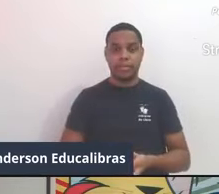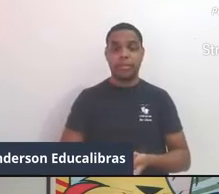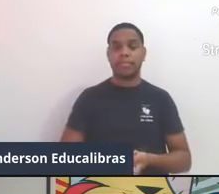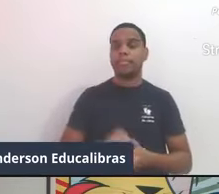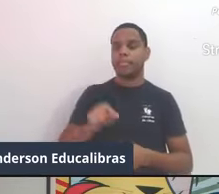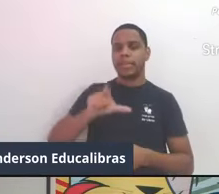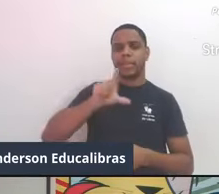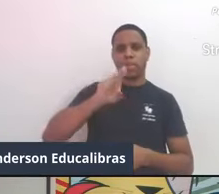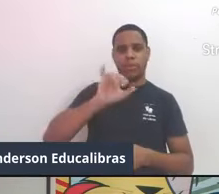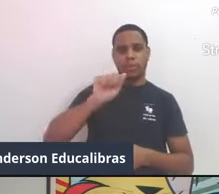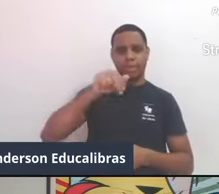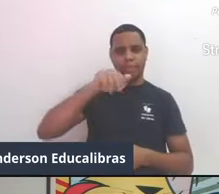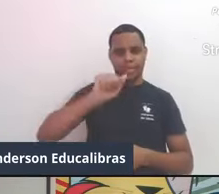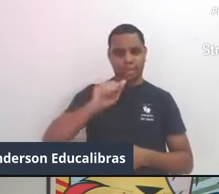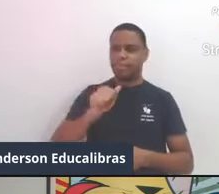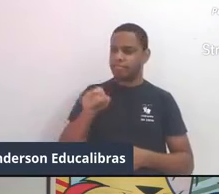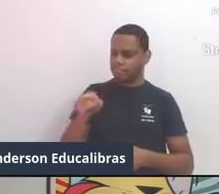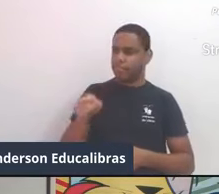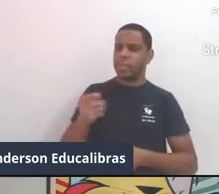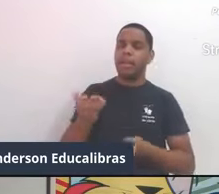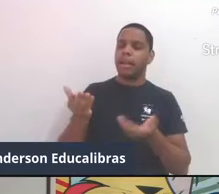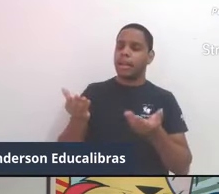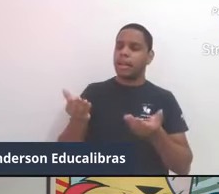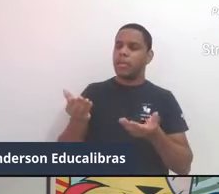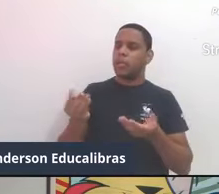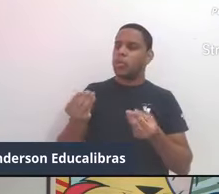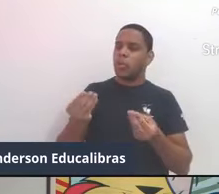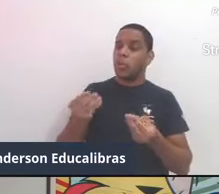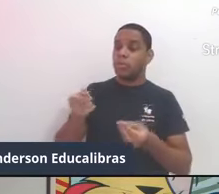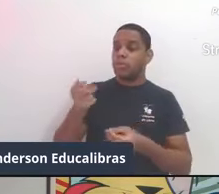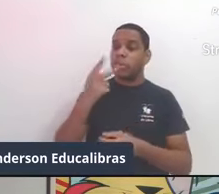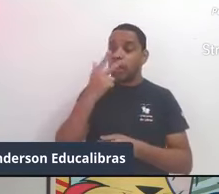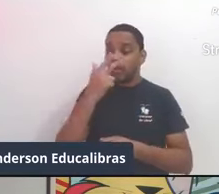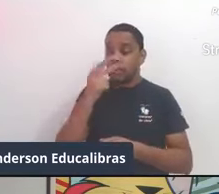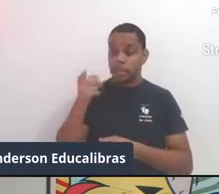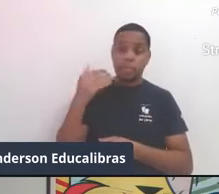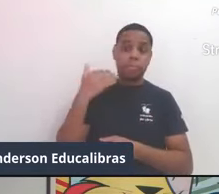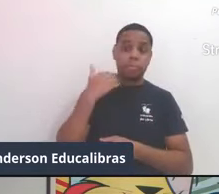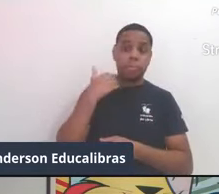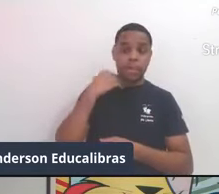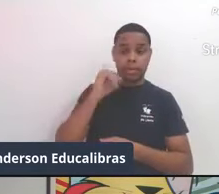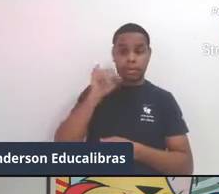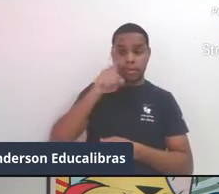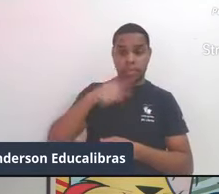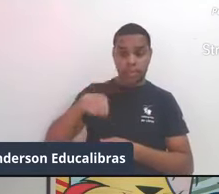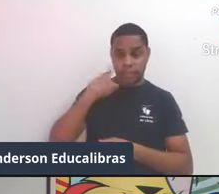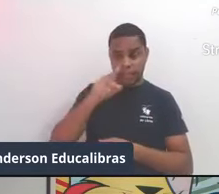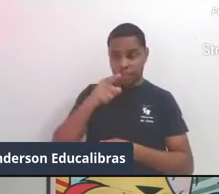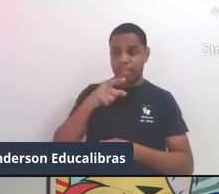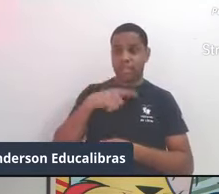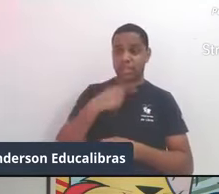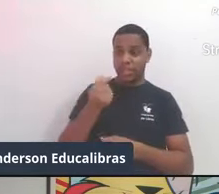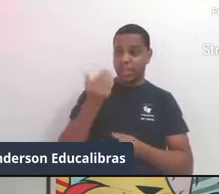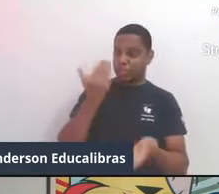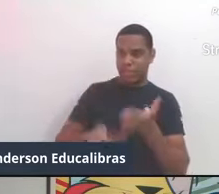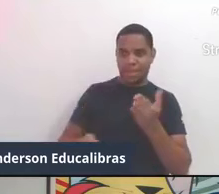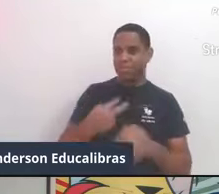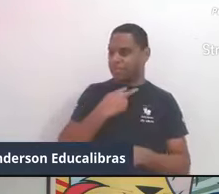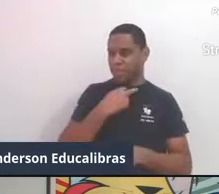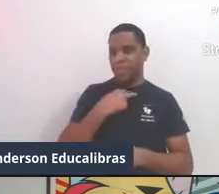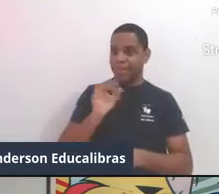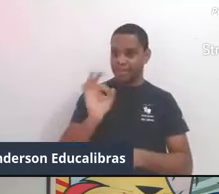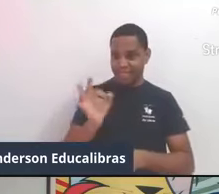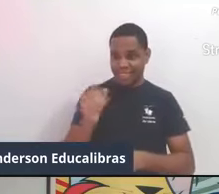Luciana, e aí, como é que vai ser? Como é que vocês do banco, e banco não pode perder dinheiro, né? Então tem essa